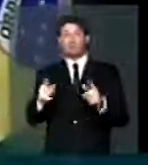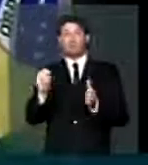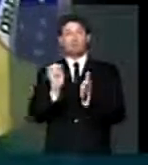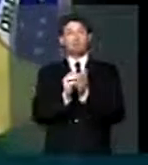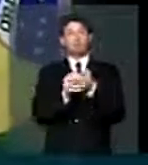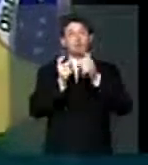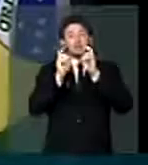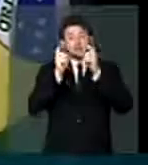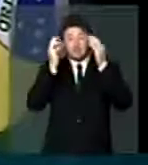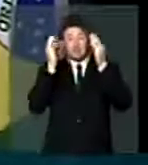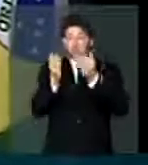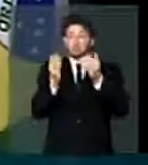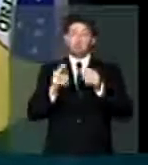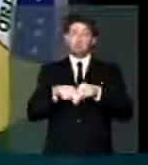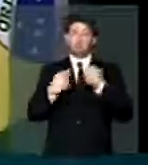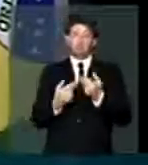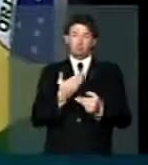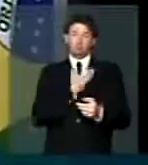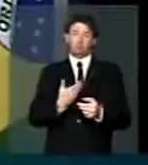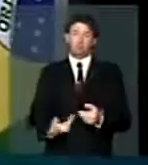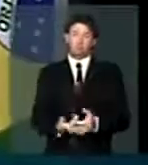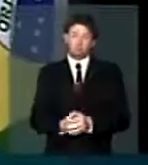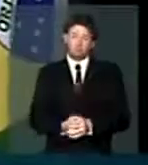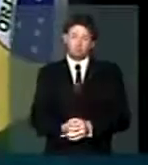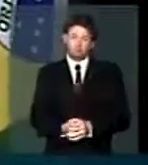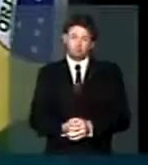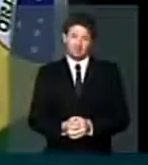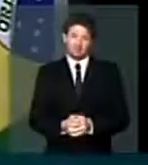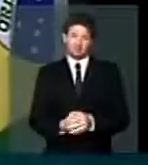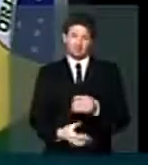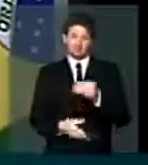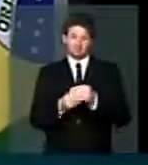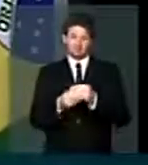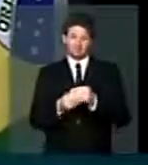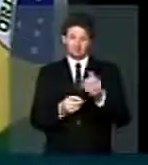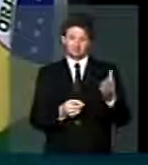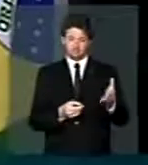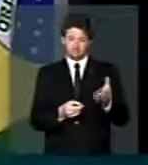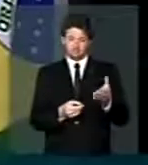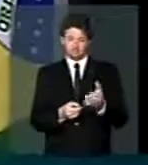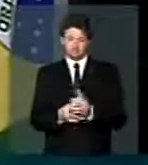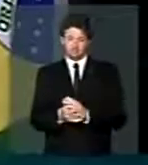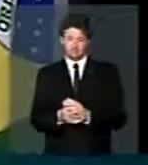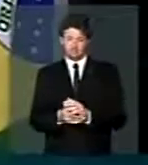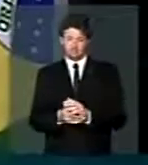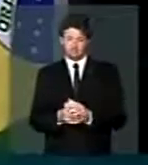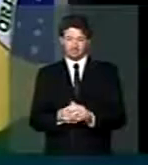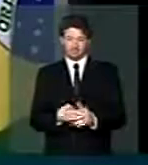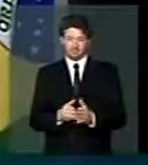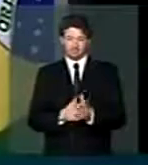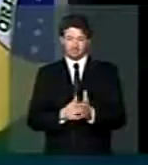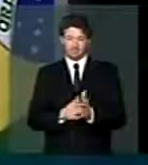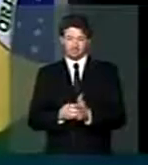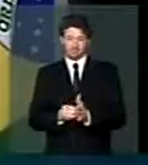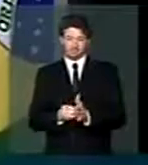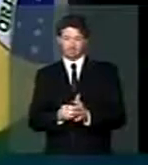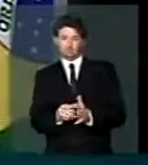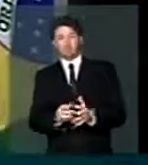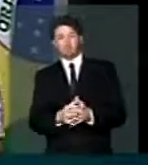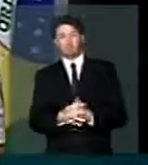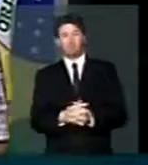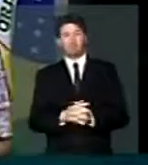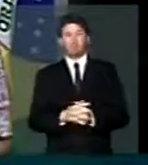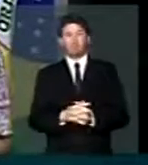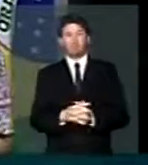gestão e governança em relação à coisa pública. Deputada Mariana, Vossa Excelência me permite uma parte? Claro, deputado.